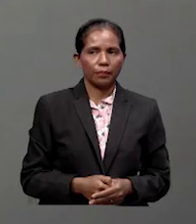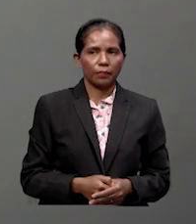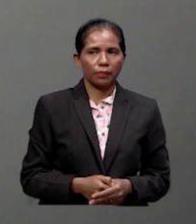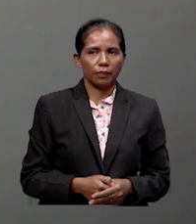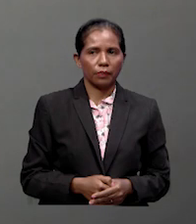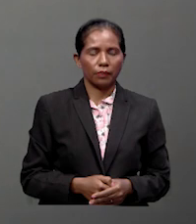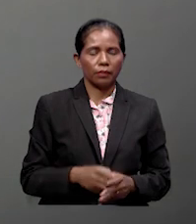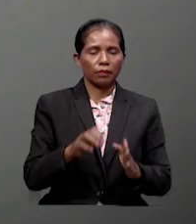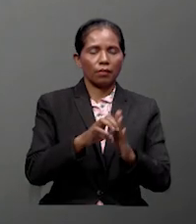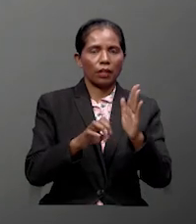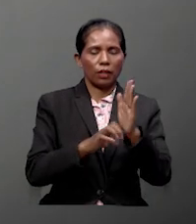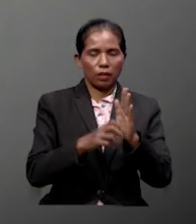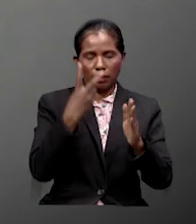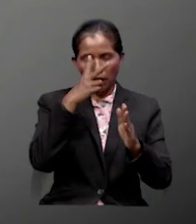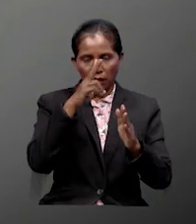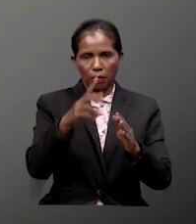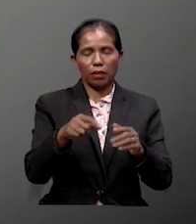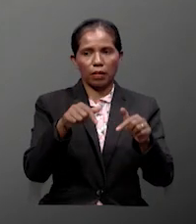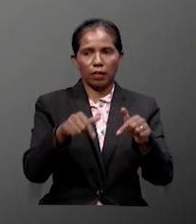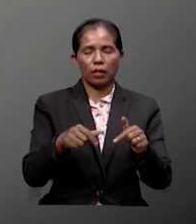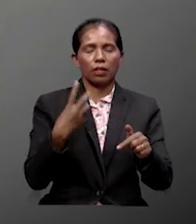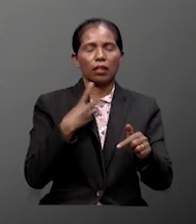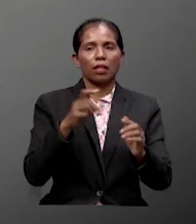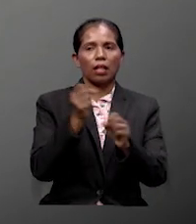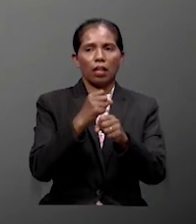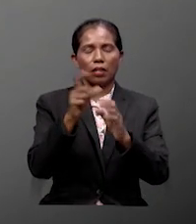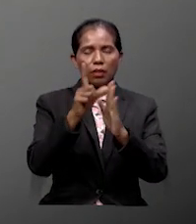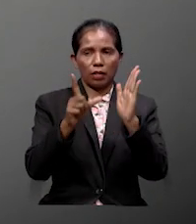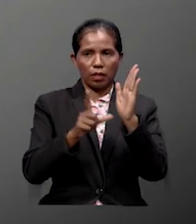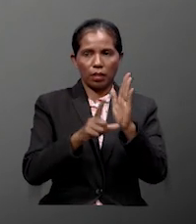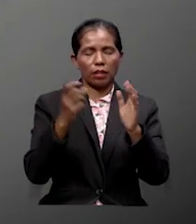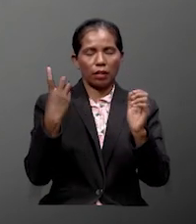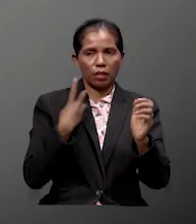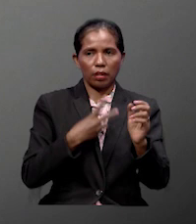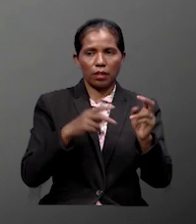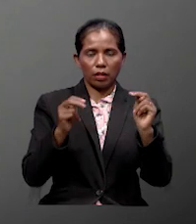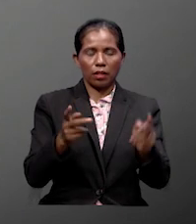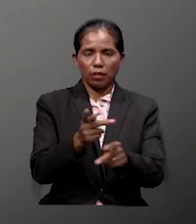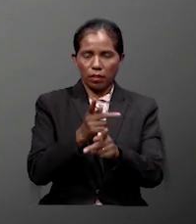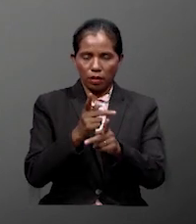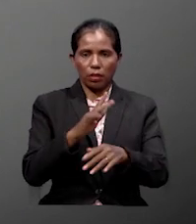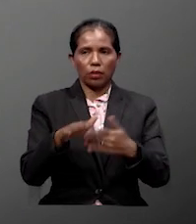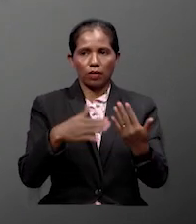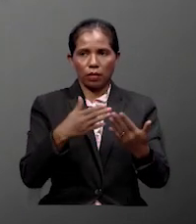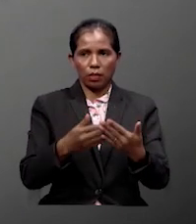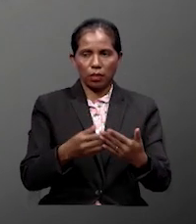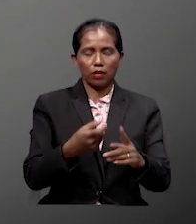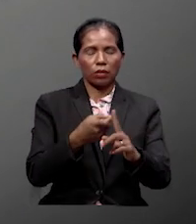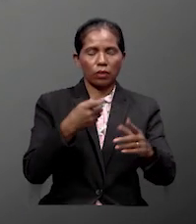Estado toma também da né, então a pahira implica lei da, então tem ser assegura lá e pode ser nehoto, ou se